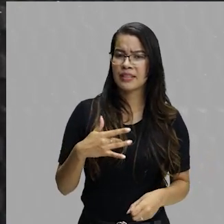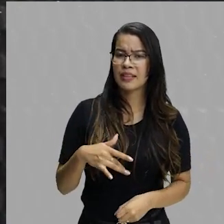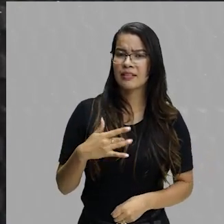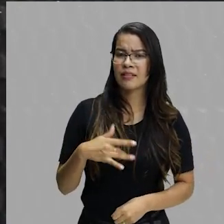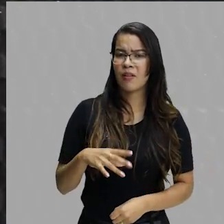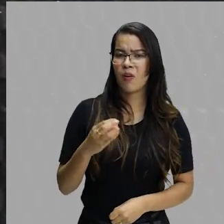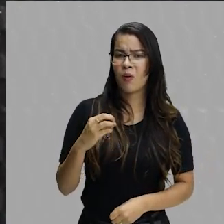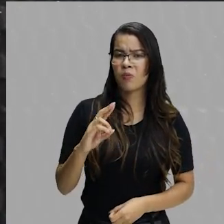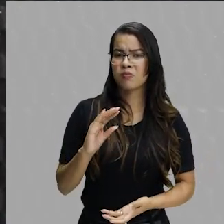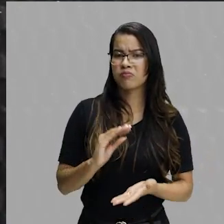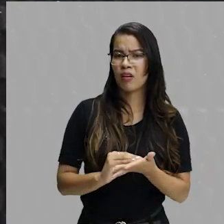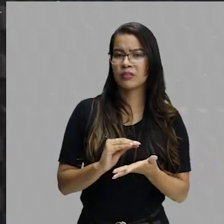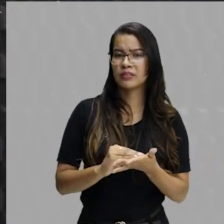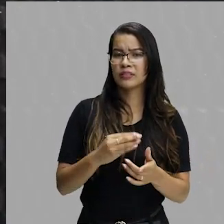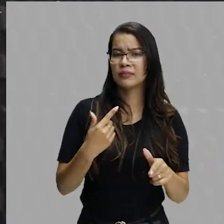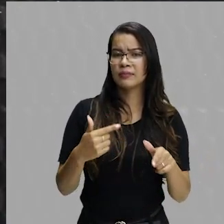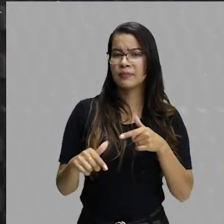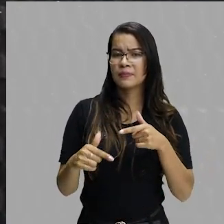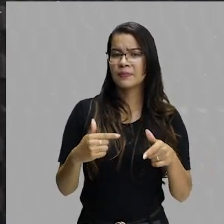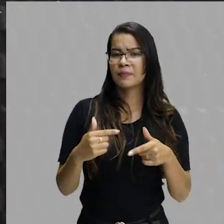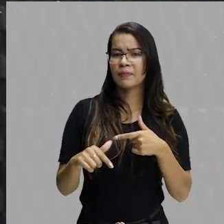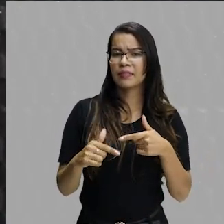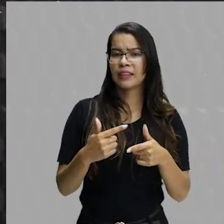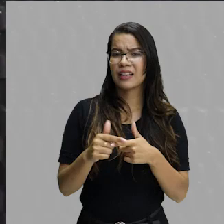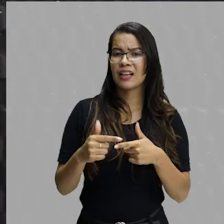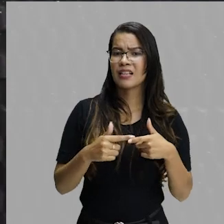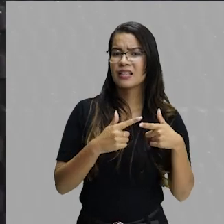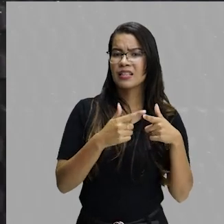produção industrial desse país,